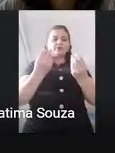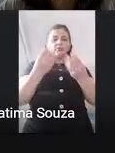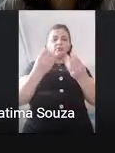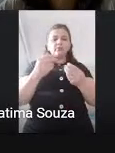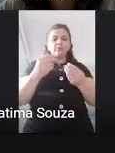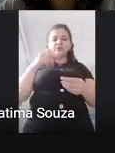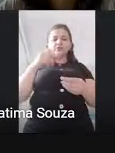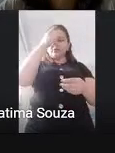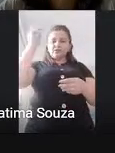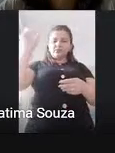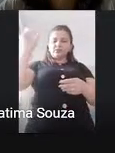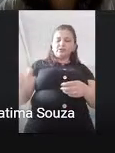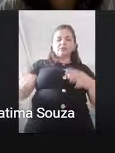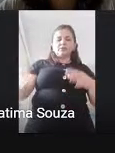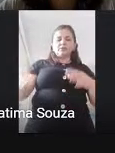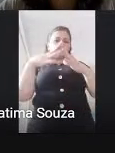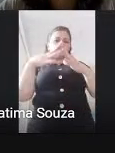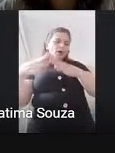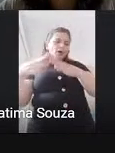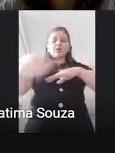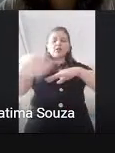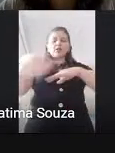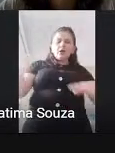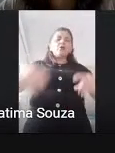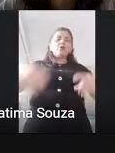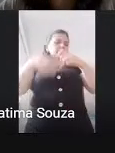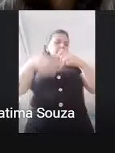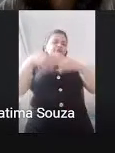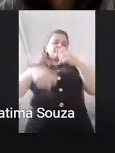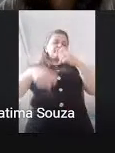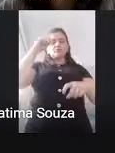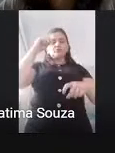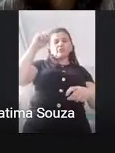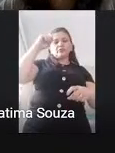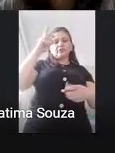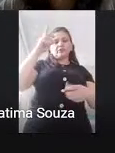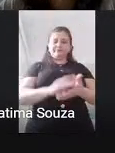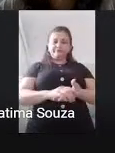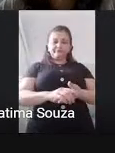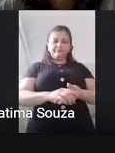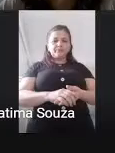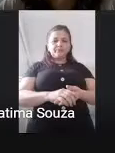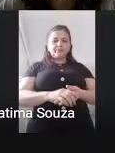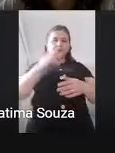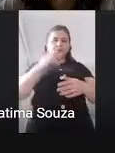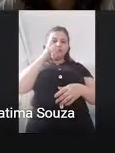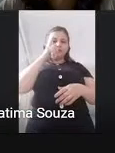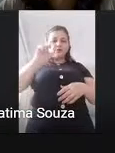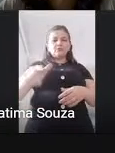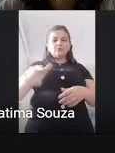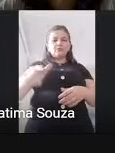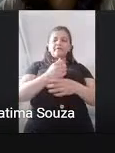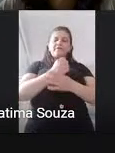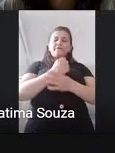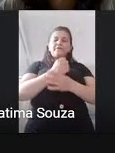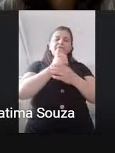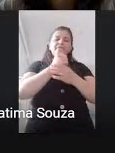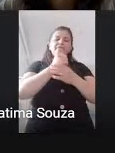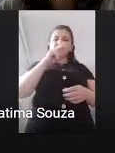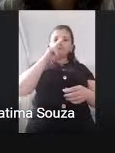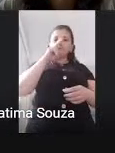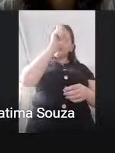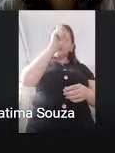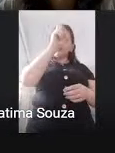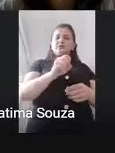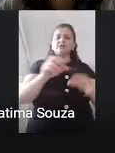que transa todo dia, que tem relações sexuais sistematicamente, né? E a outra coisa é fortalecer essas organizações sociais,